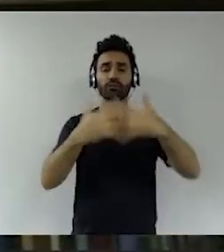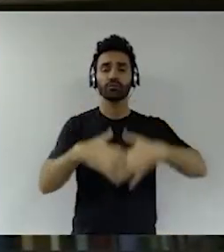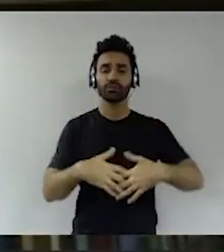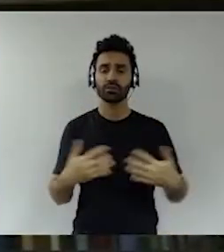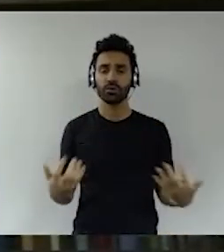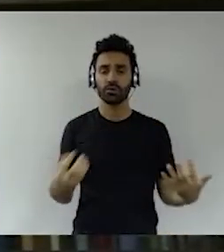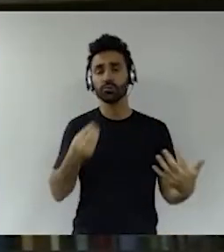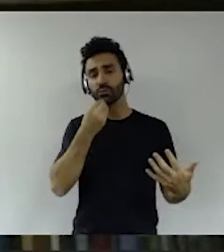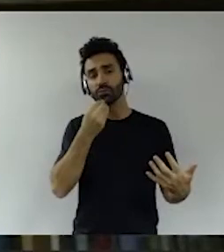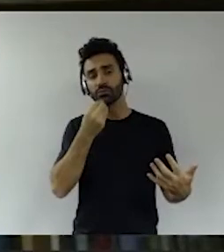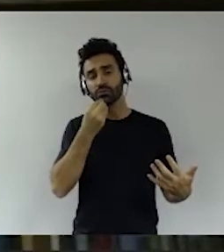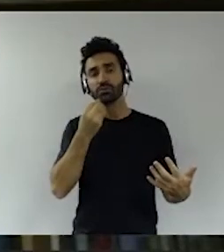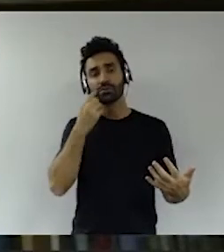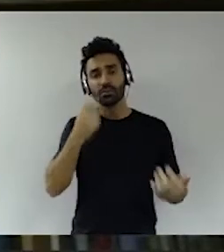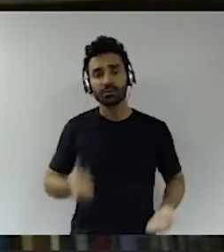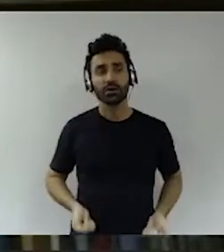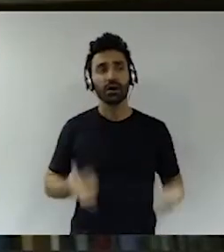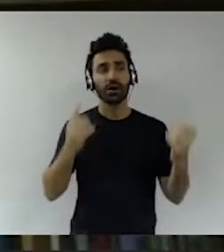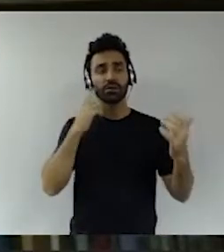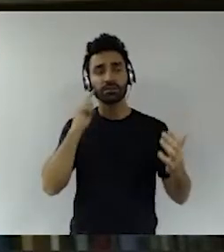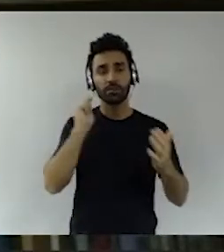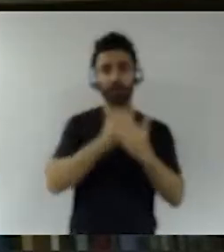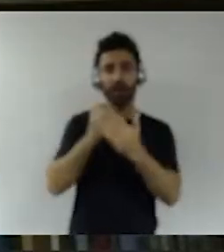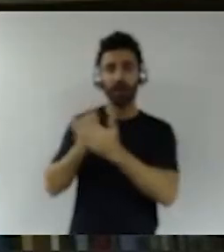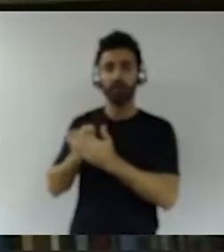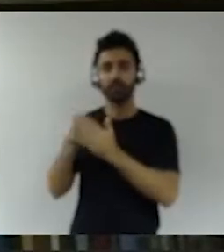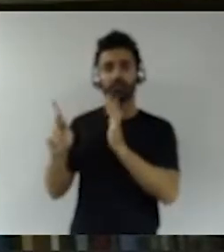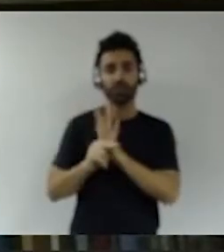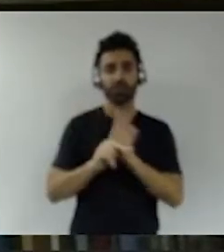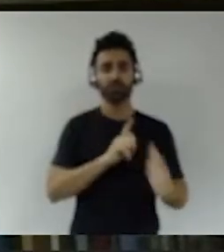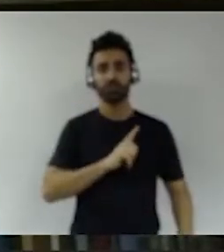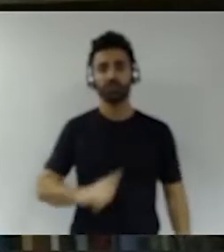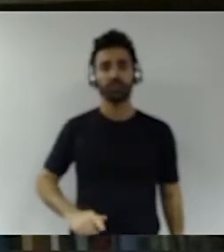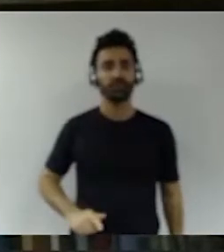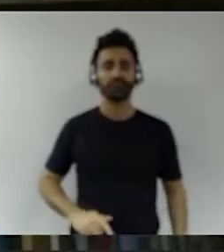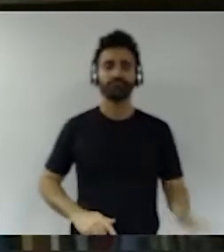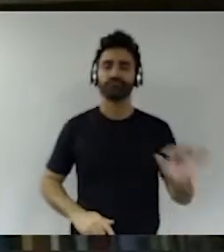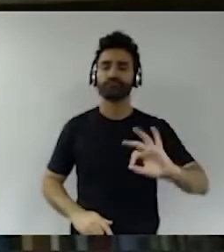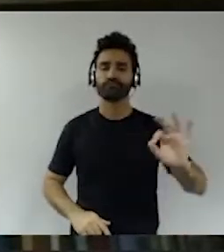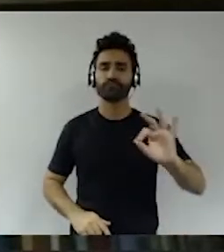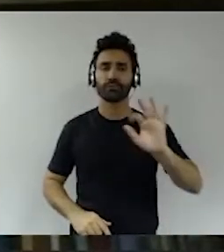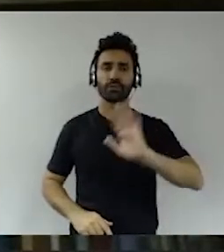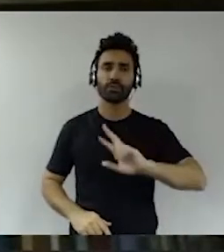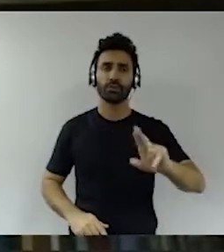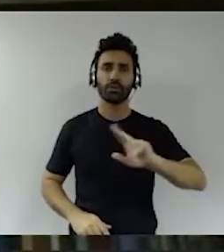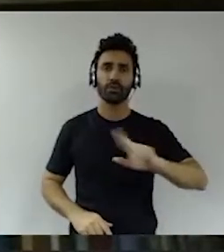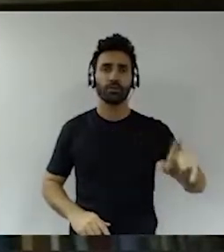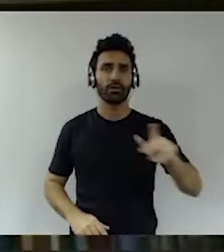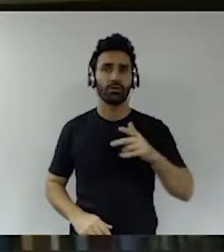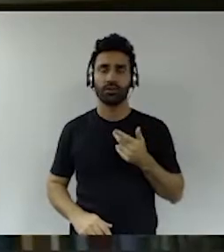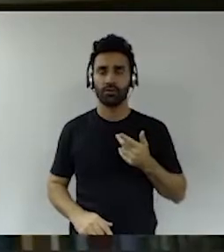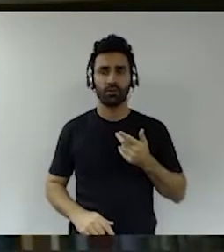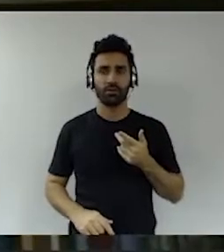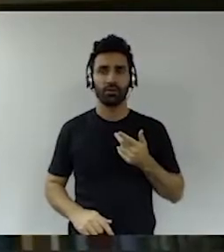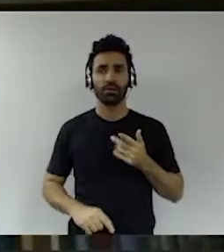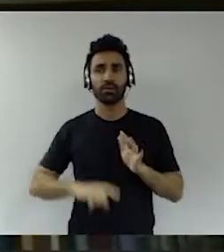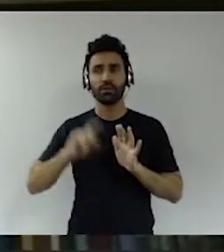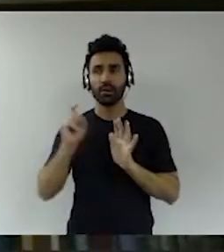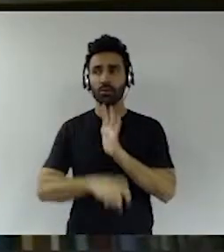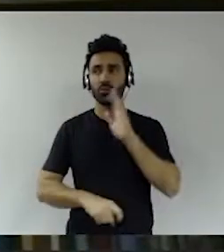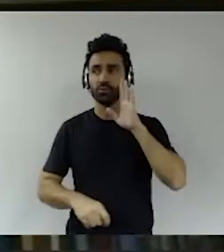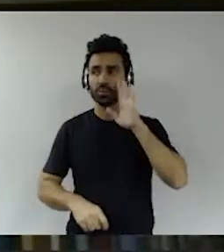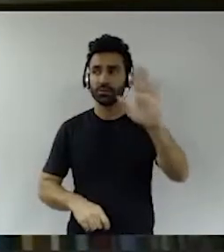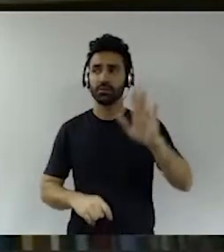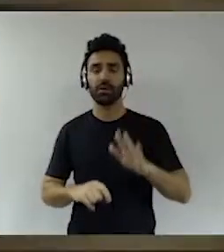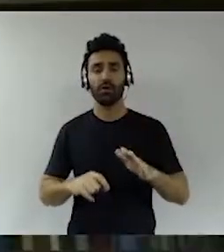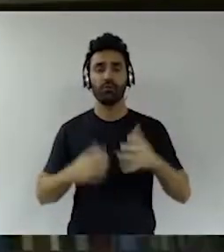custear os pagamentos do governo? Não, não é. A função principal dos tributos não é essa. E para explicar